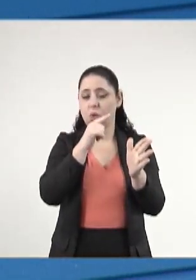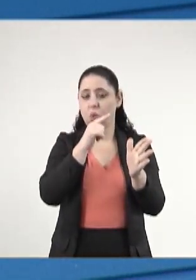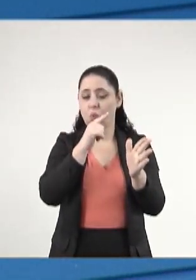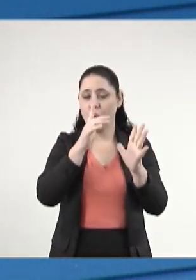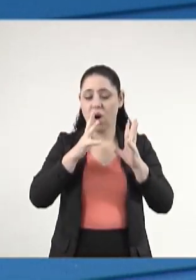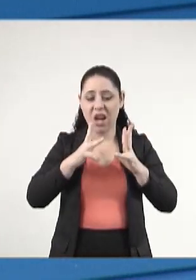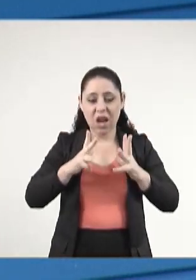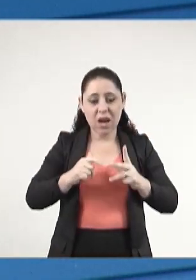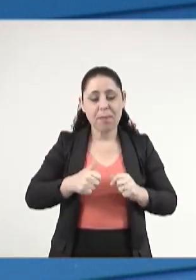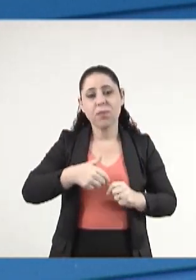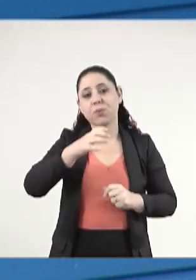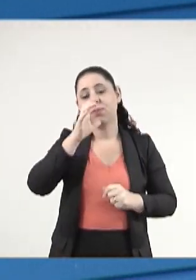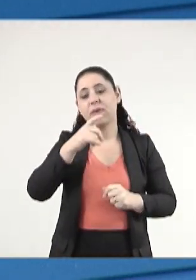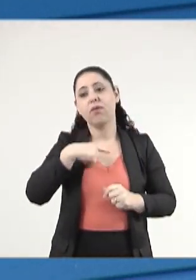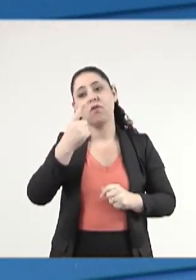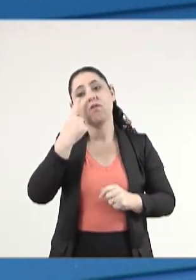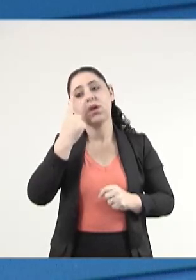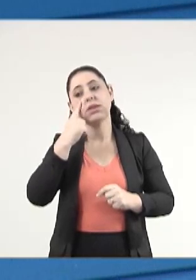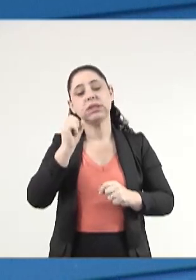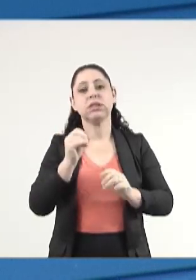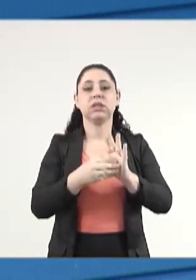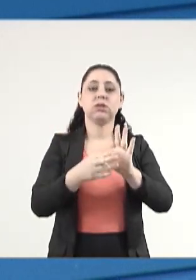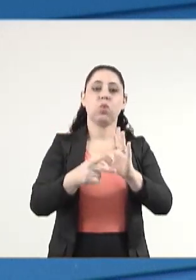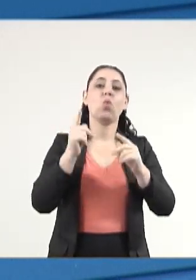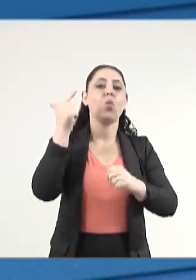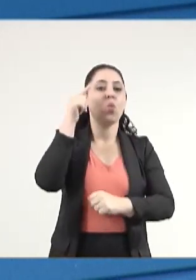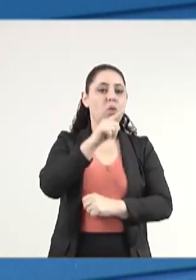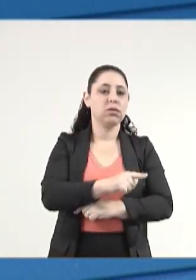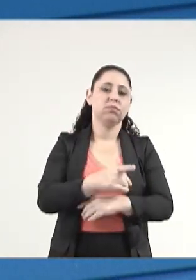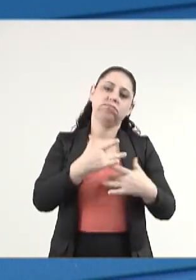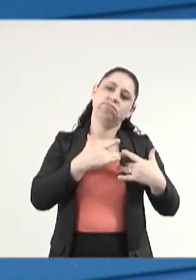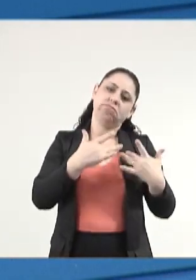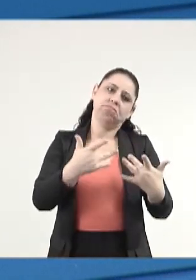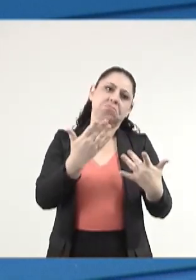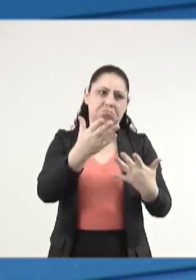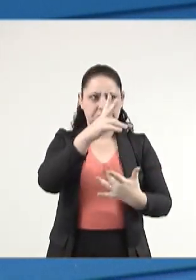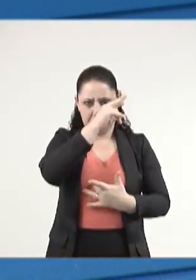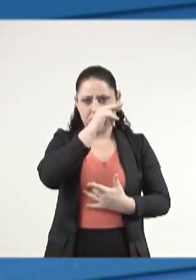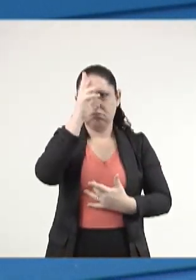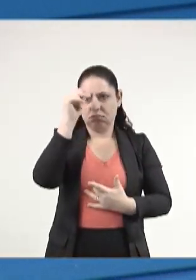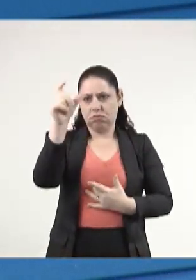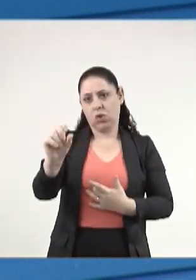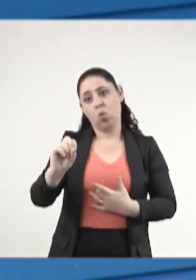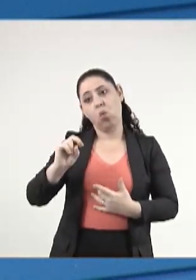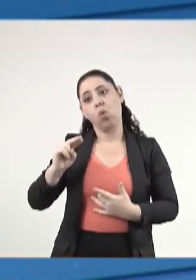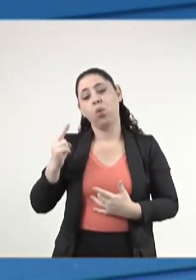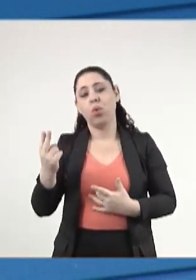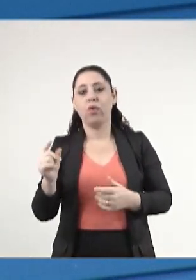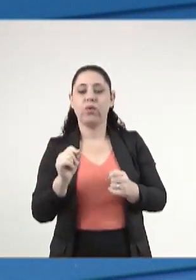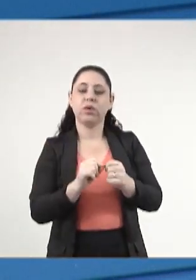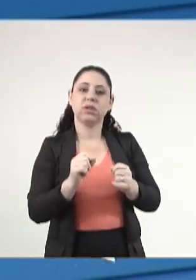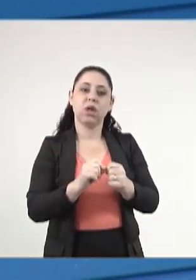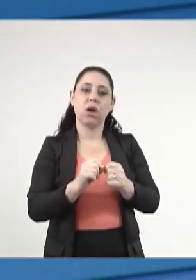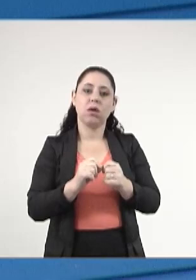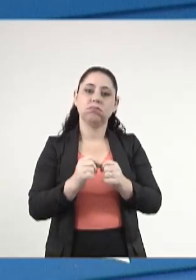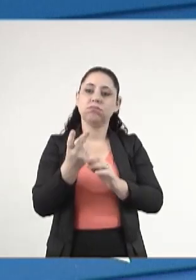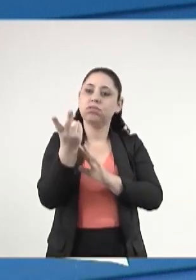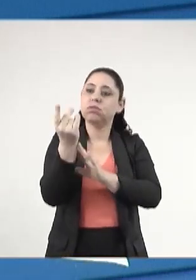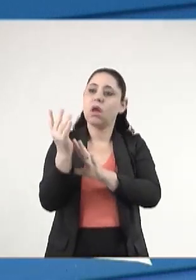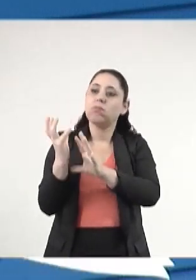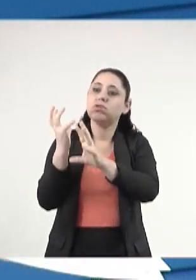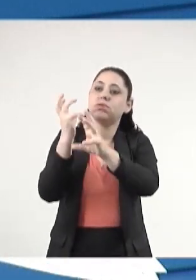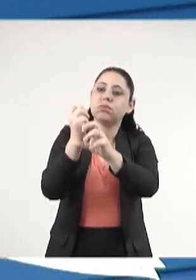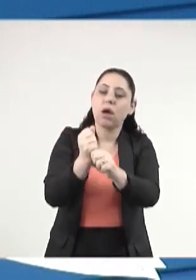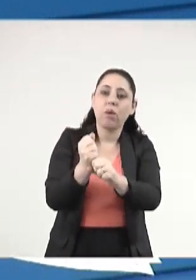né? Então, vamos ver se com essa indicação a gente consegue sensibilizar a prefeita, ou então vamos fazer uma vaquinha para comprar uma